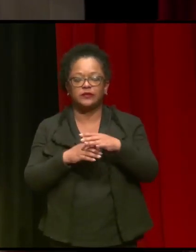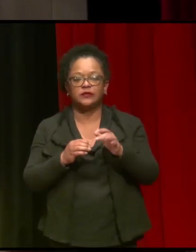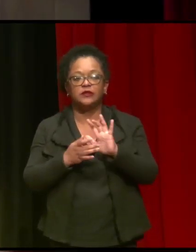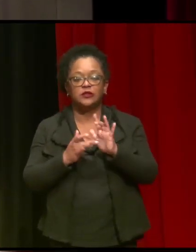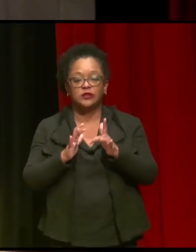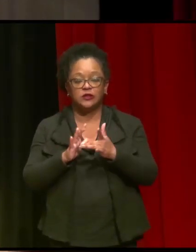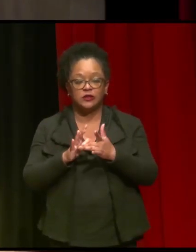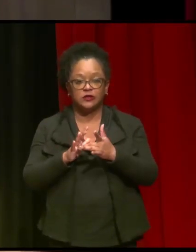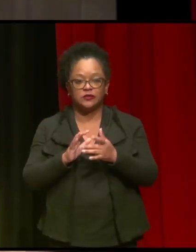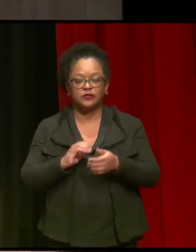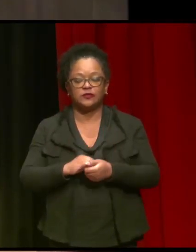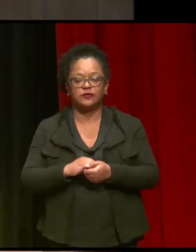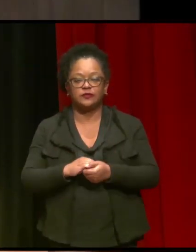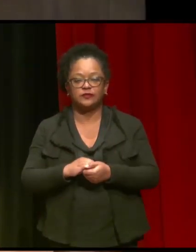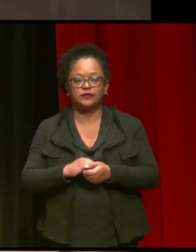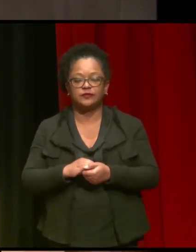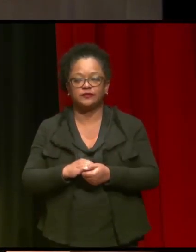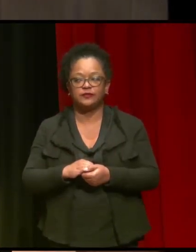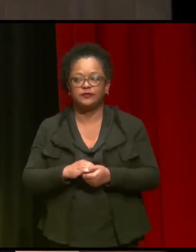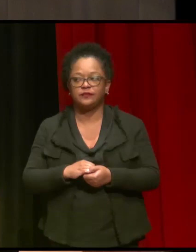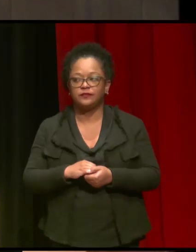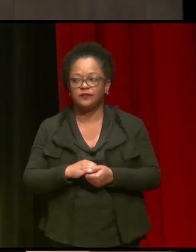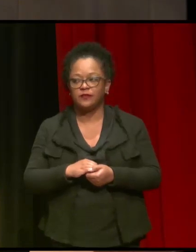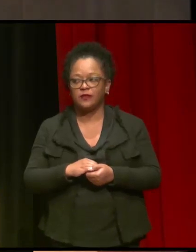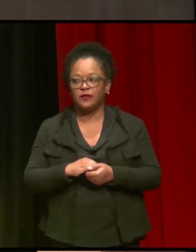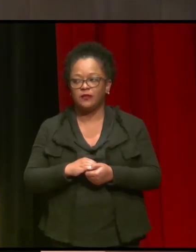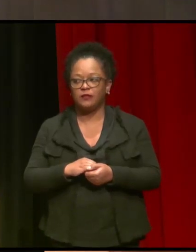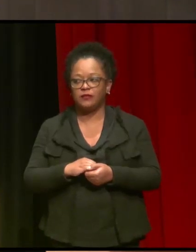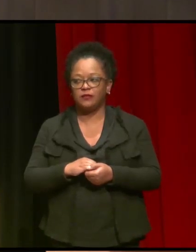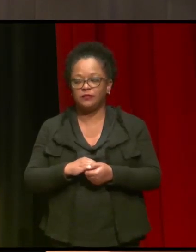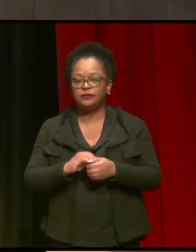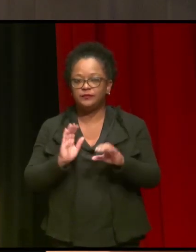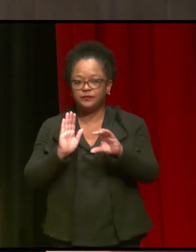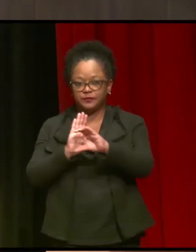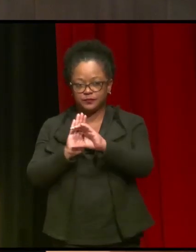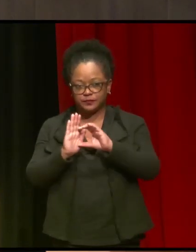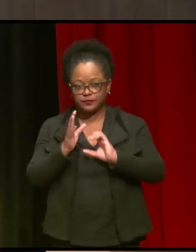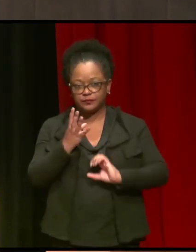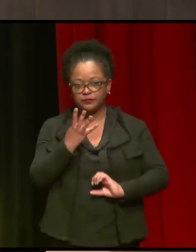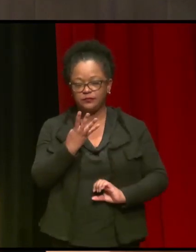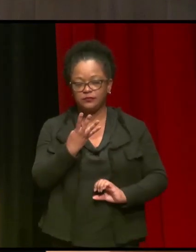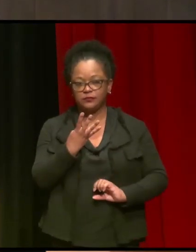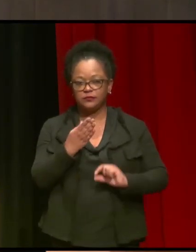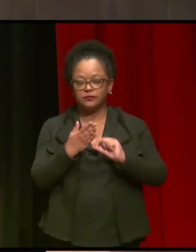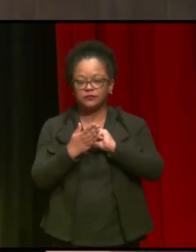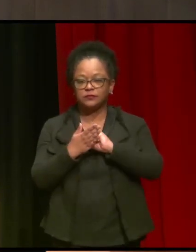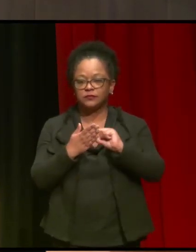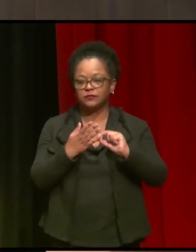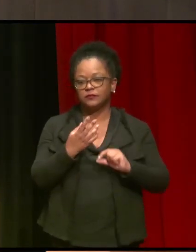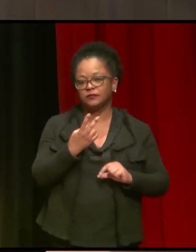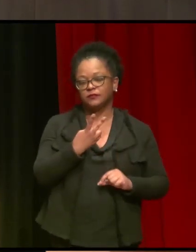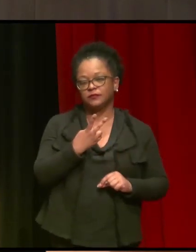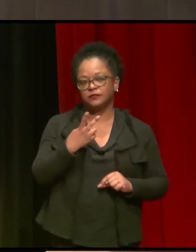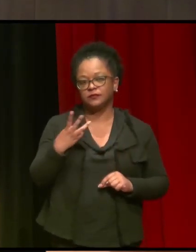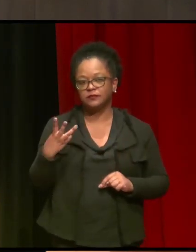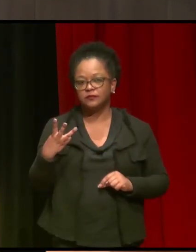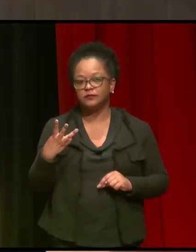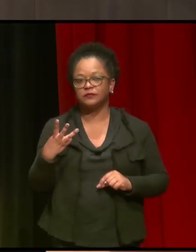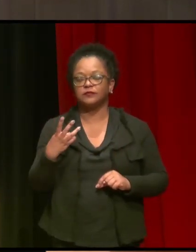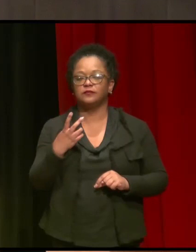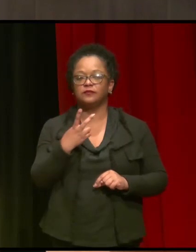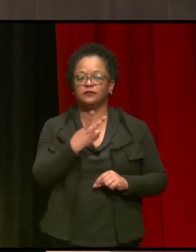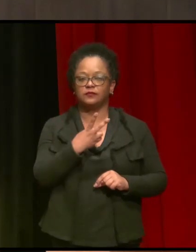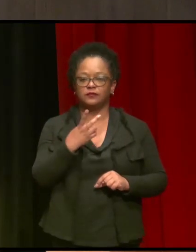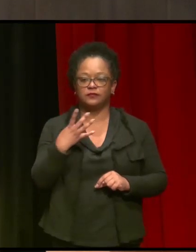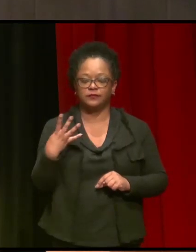no Evangelho de Mateus. Vamos chegar ali no comecinho de Mateus, gente, Mateus 4, 23 a 24, são dois versículos,